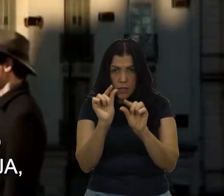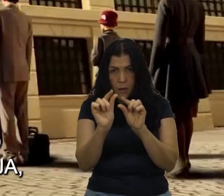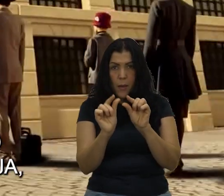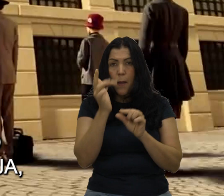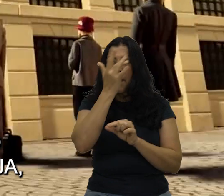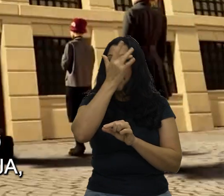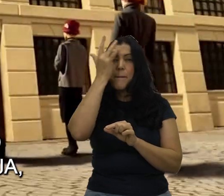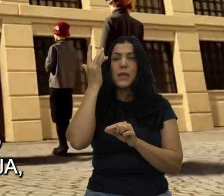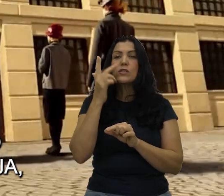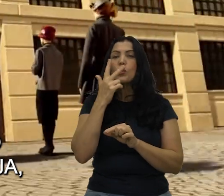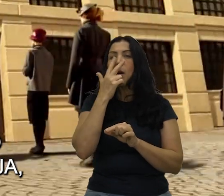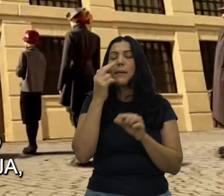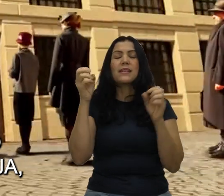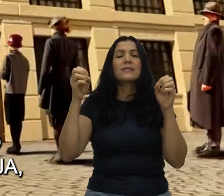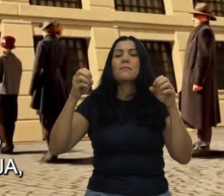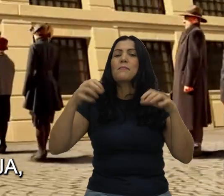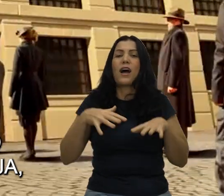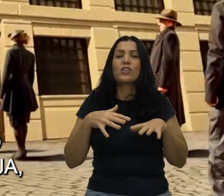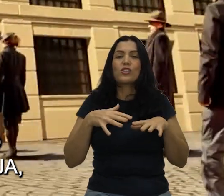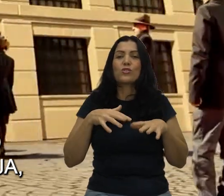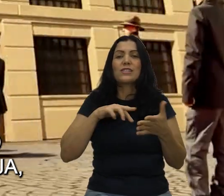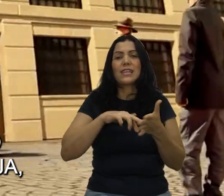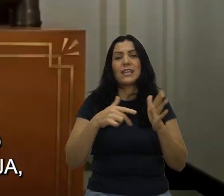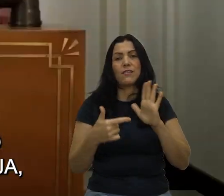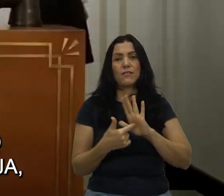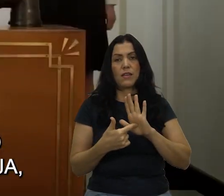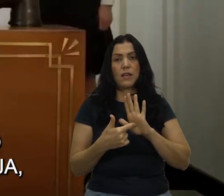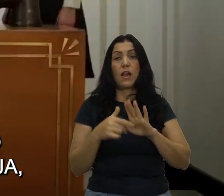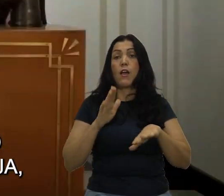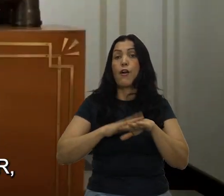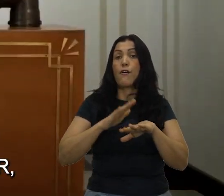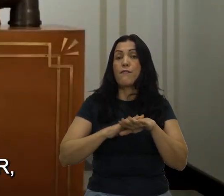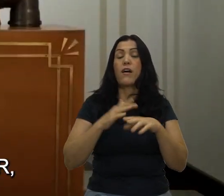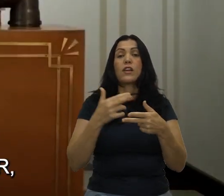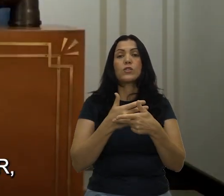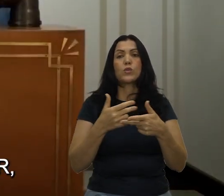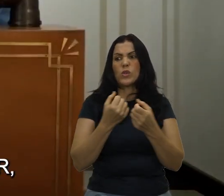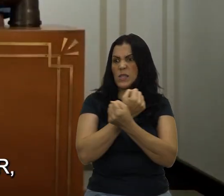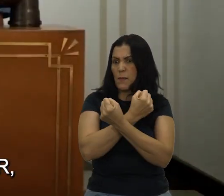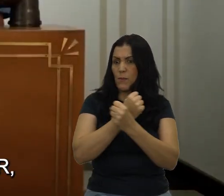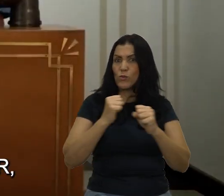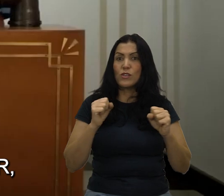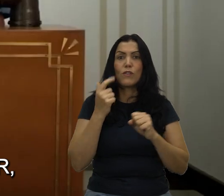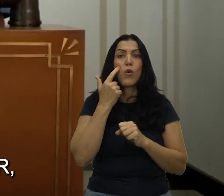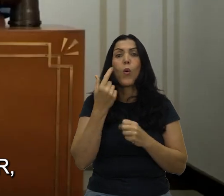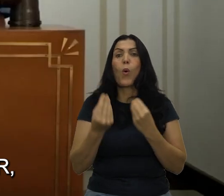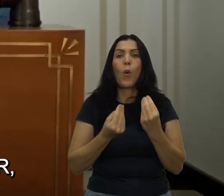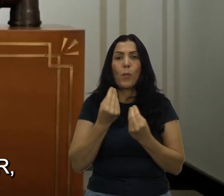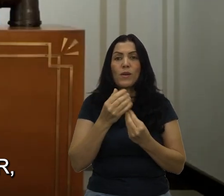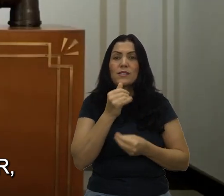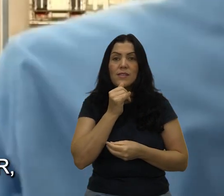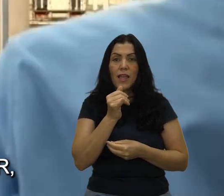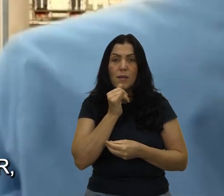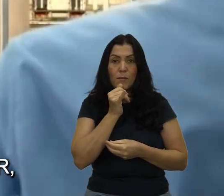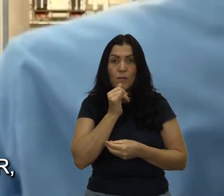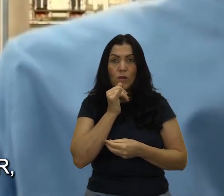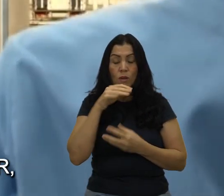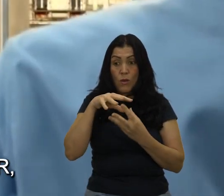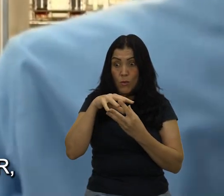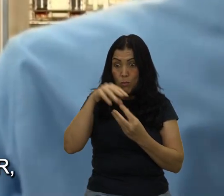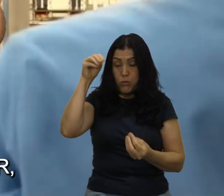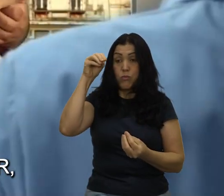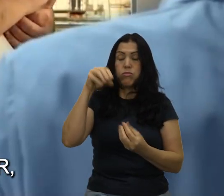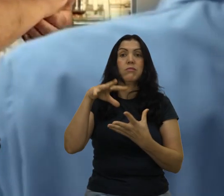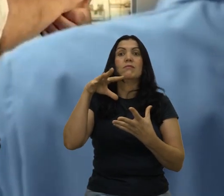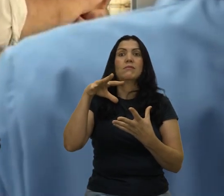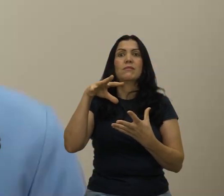Pixelation, as pessoas são uma espécie de mágicos, ou seja, fazem coisas impossíveis, como